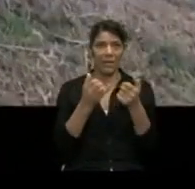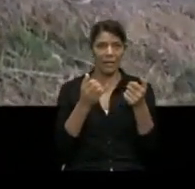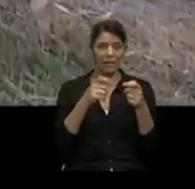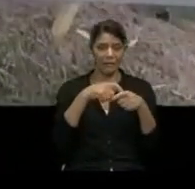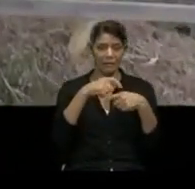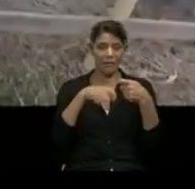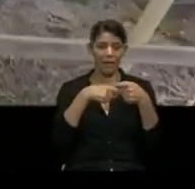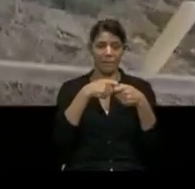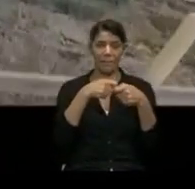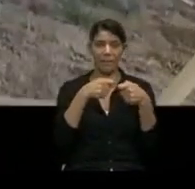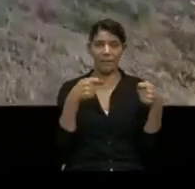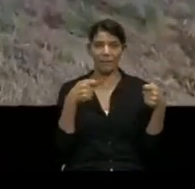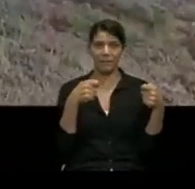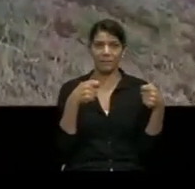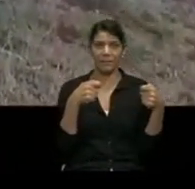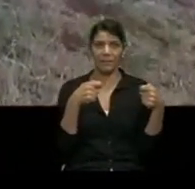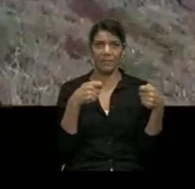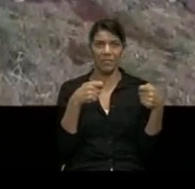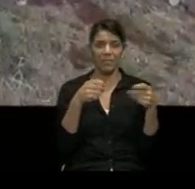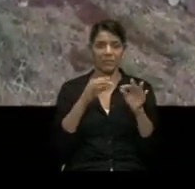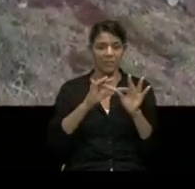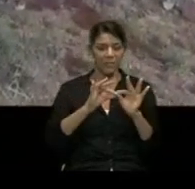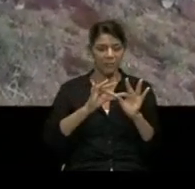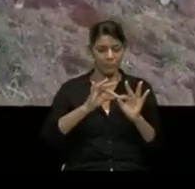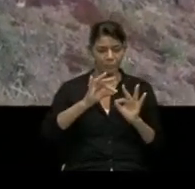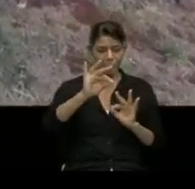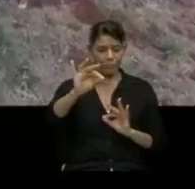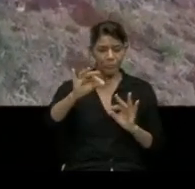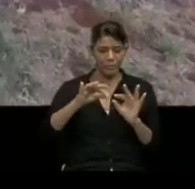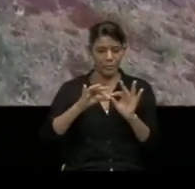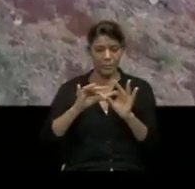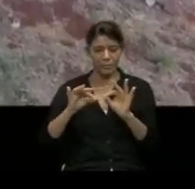amarrada. Fez o cruzamento das linhas.